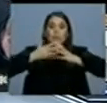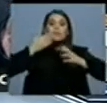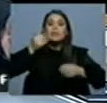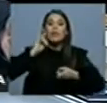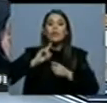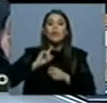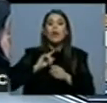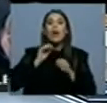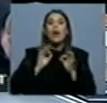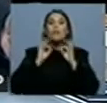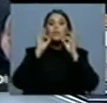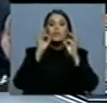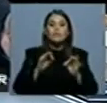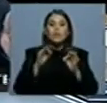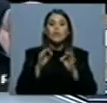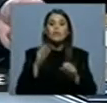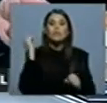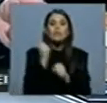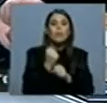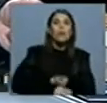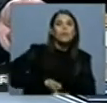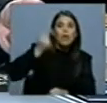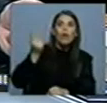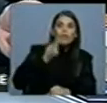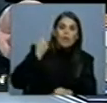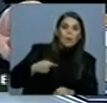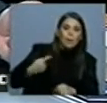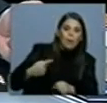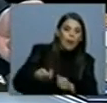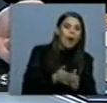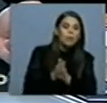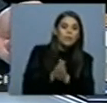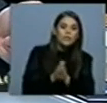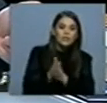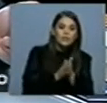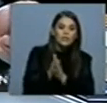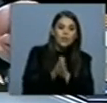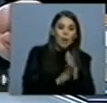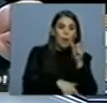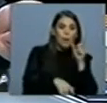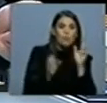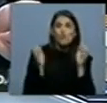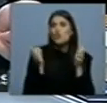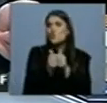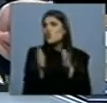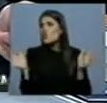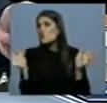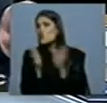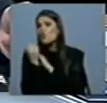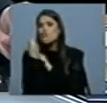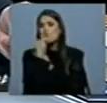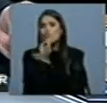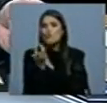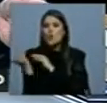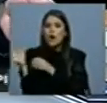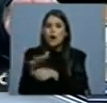ao serviço de uma maior eficácia no nosso dia-a-dia. E estamos a falar desde o Sr. Elon Musk, à Google, aos SEALs e, portanto, a